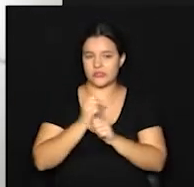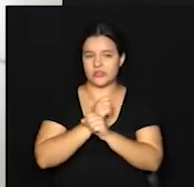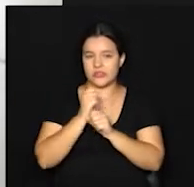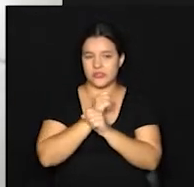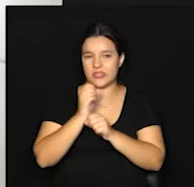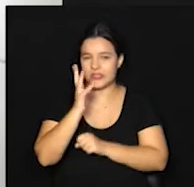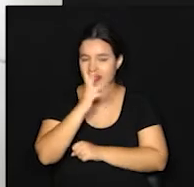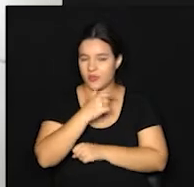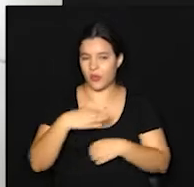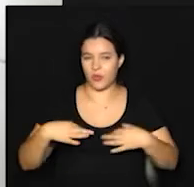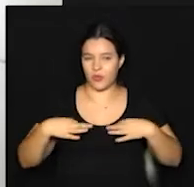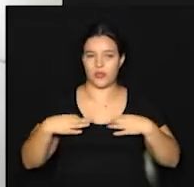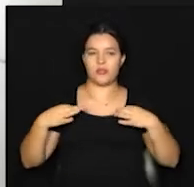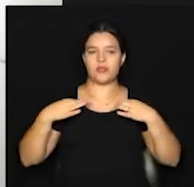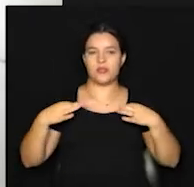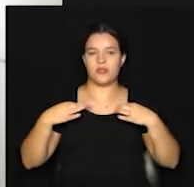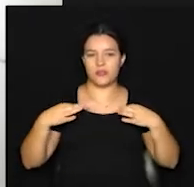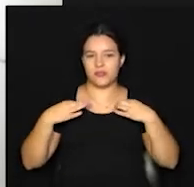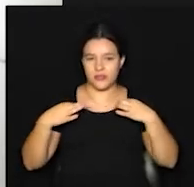minhas roupas,